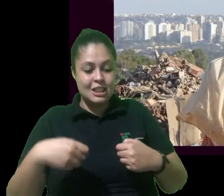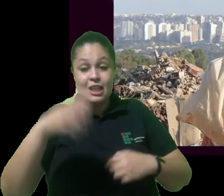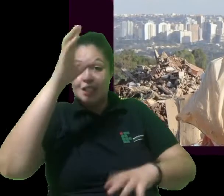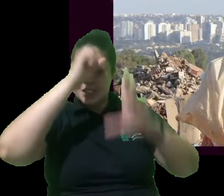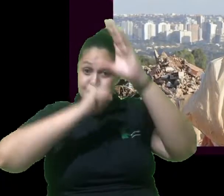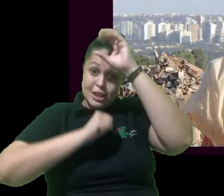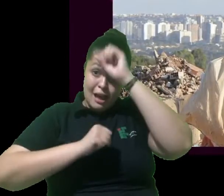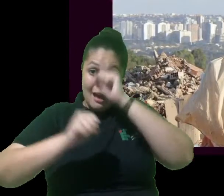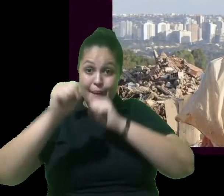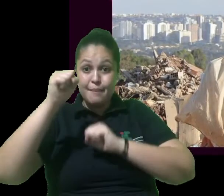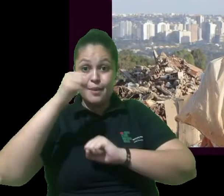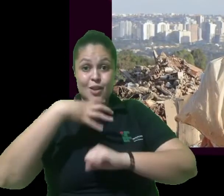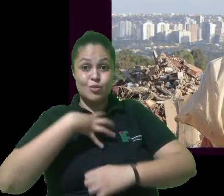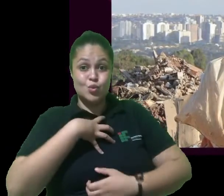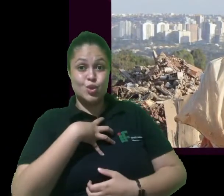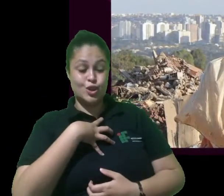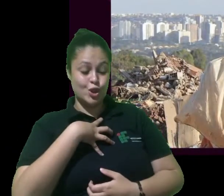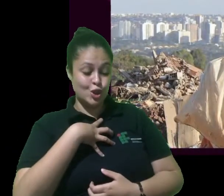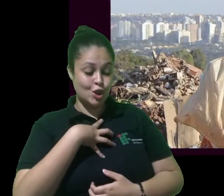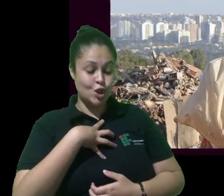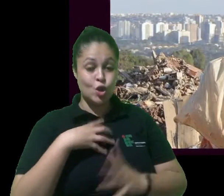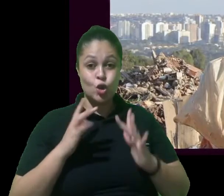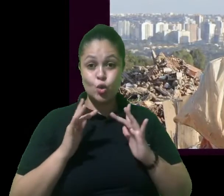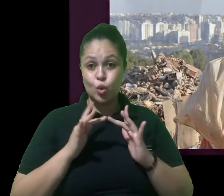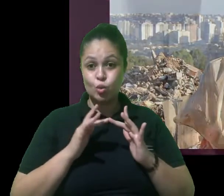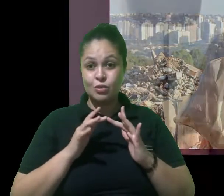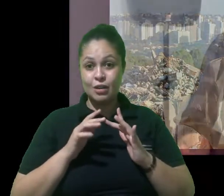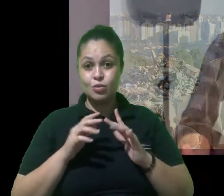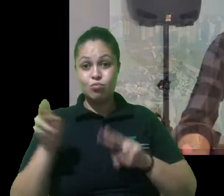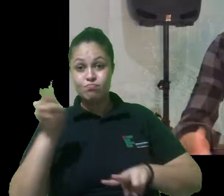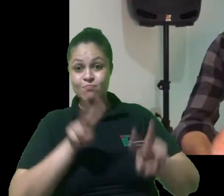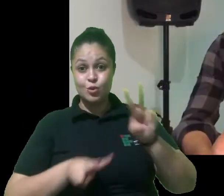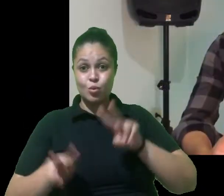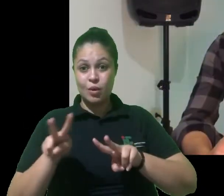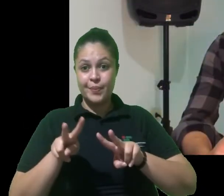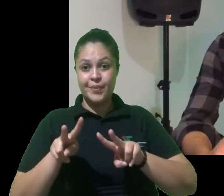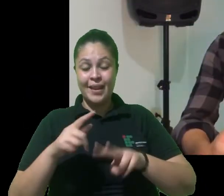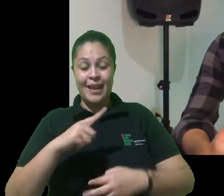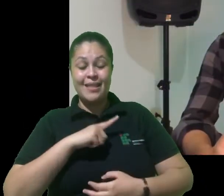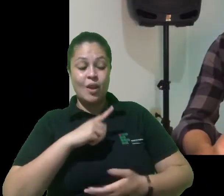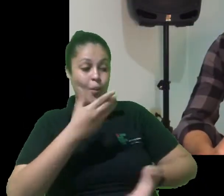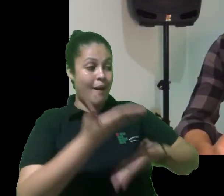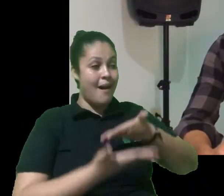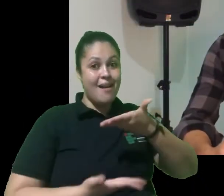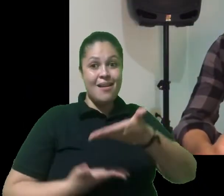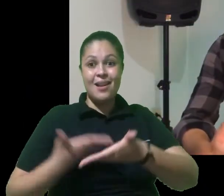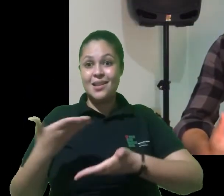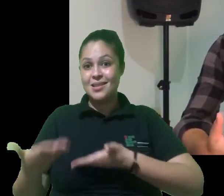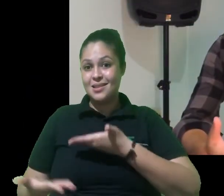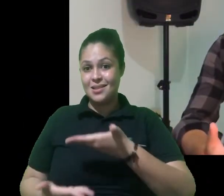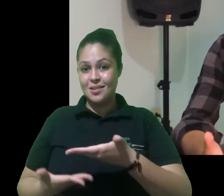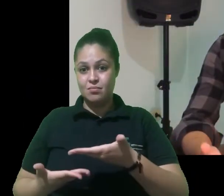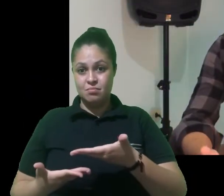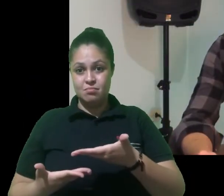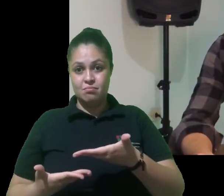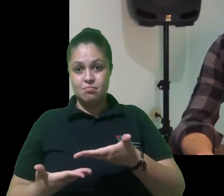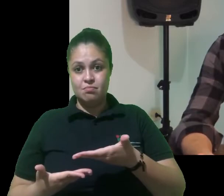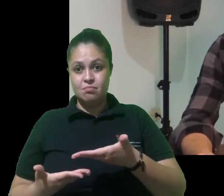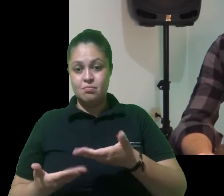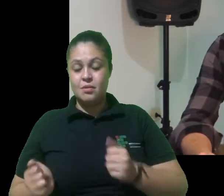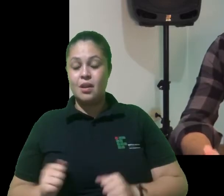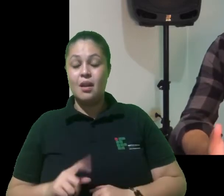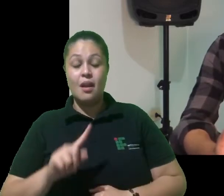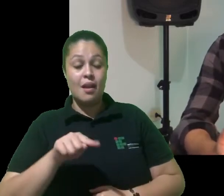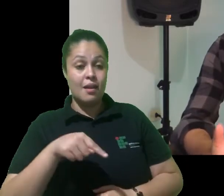de apreender pelos sentidos o espaço, isto é, estabelecer uma relação com a